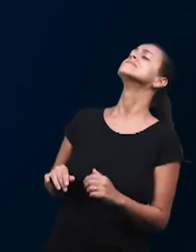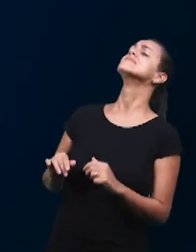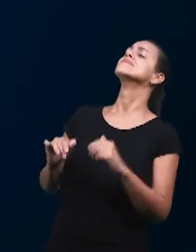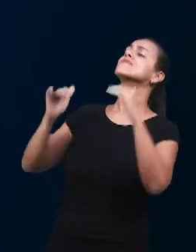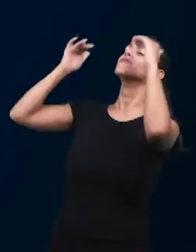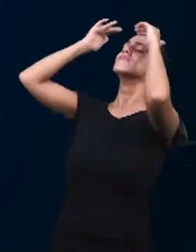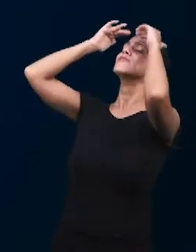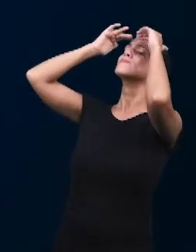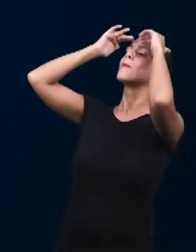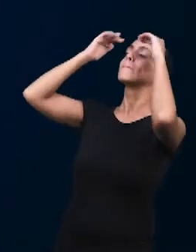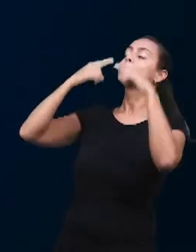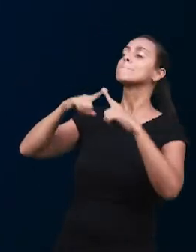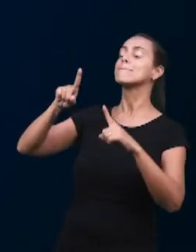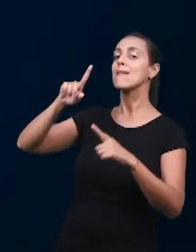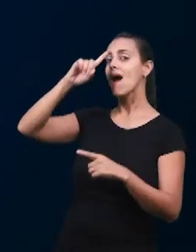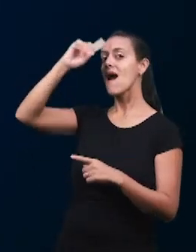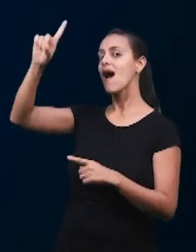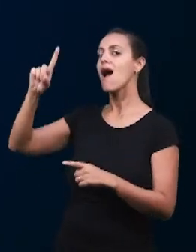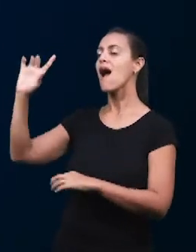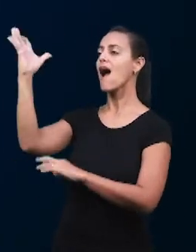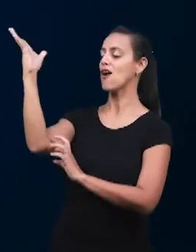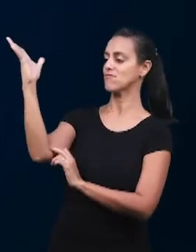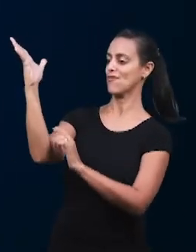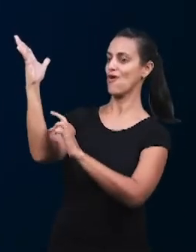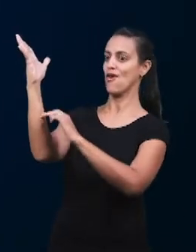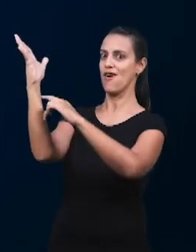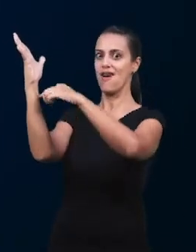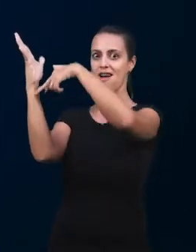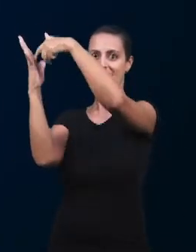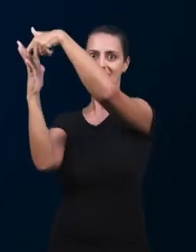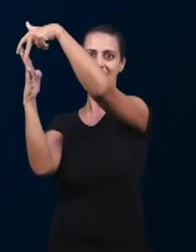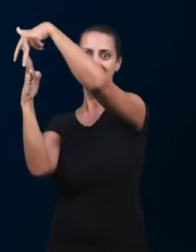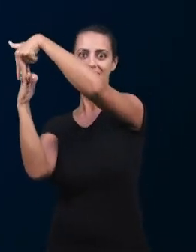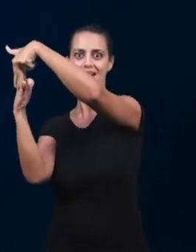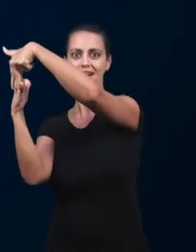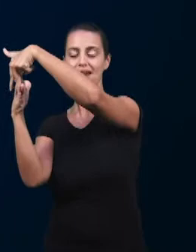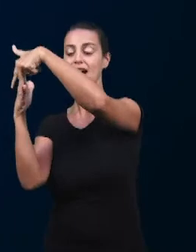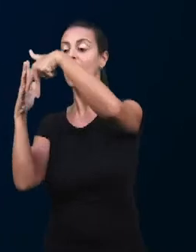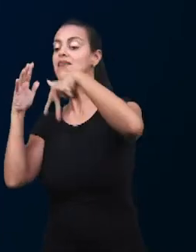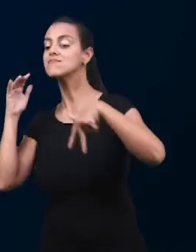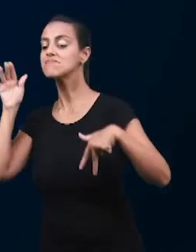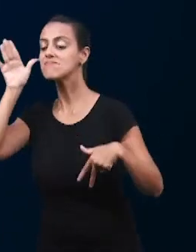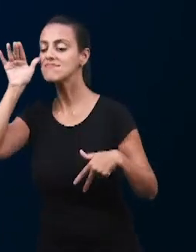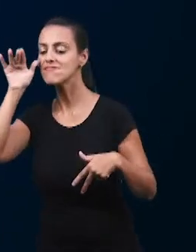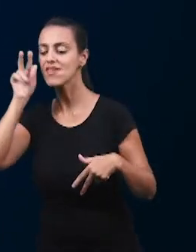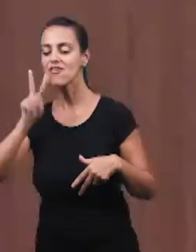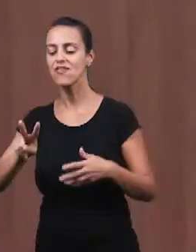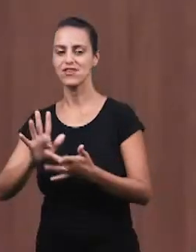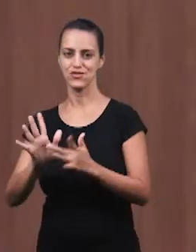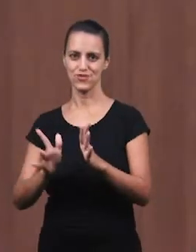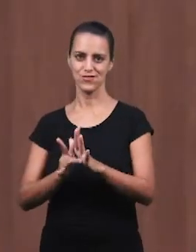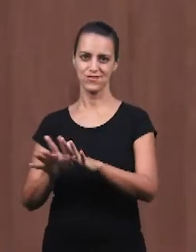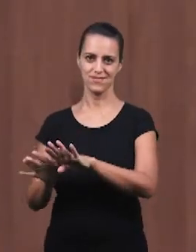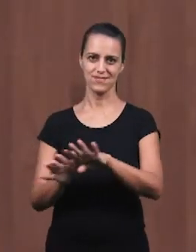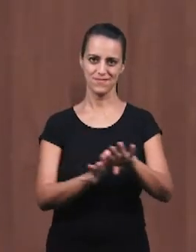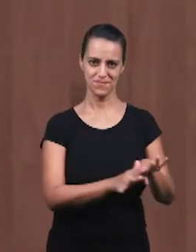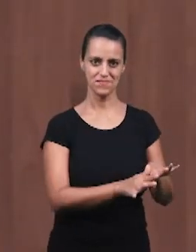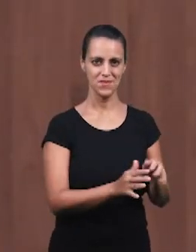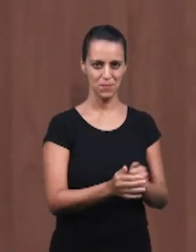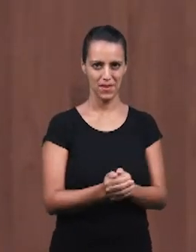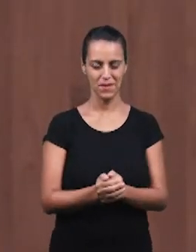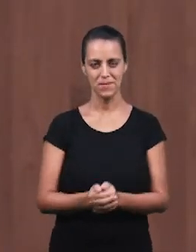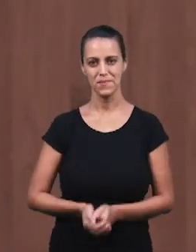E correndo adiante subiu a uma figueira brava para o ver, porque havia de passar por ali. Amém. Muito bem, Felipe, muito